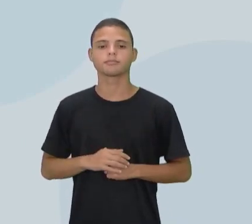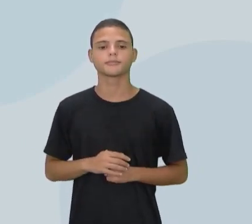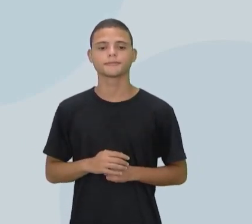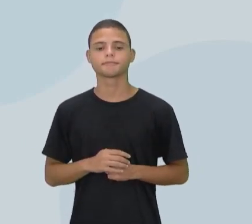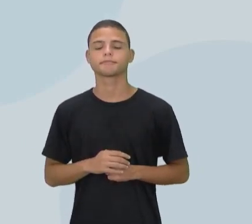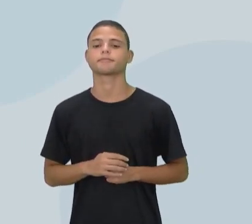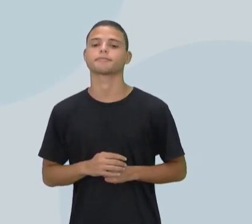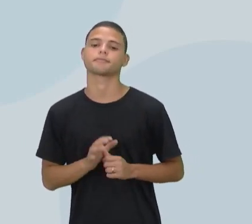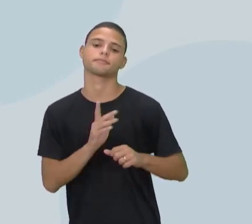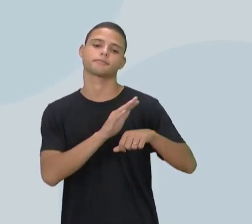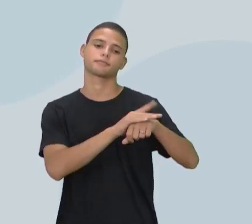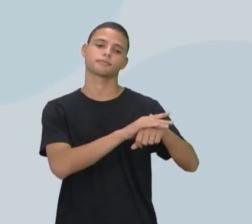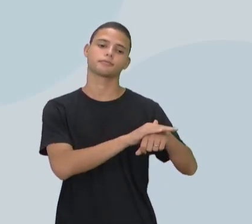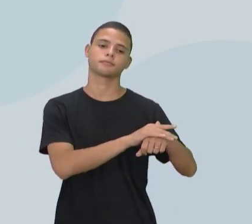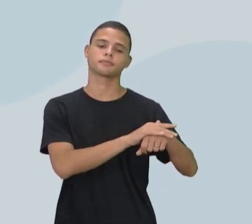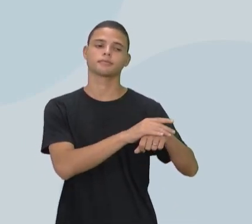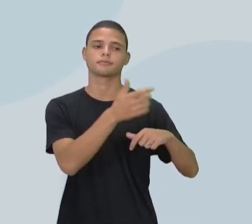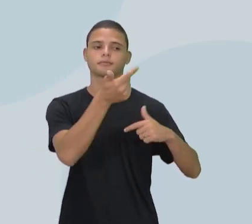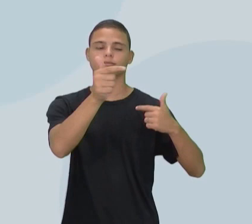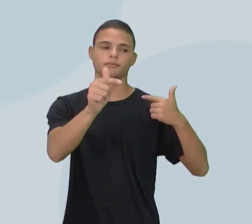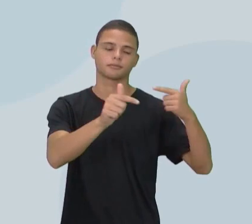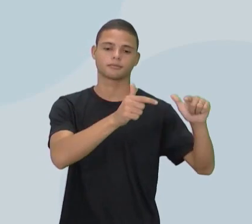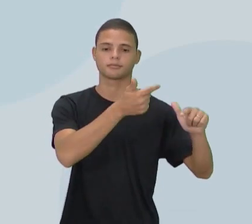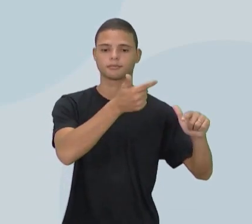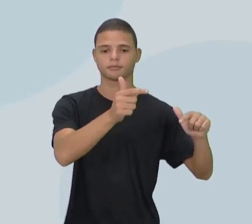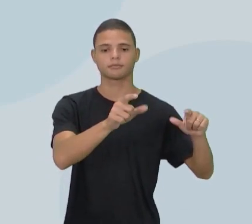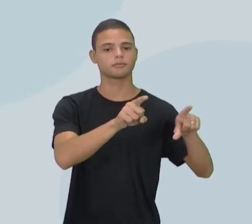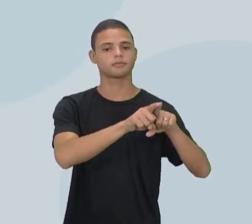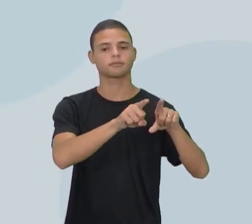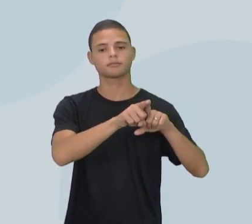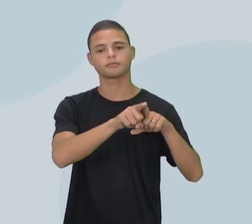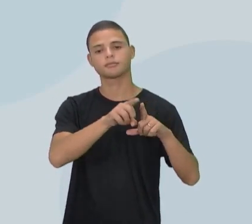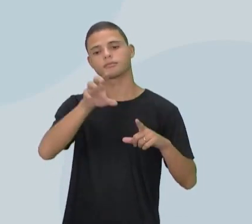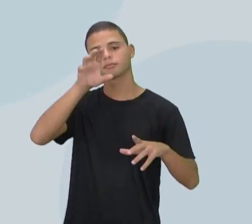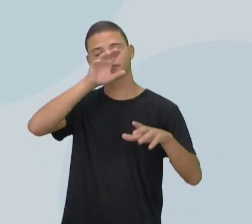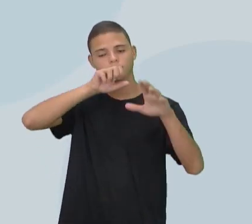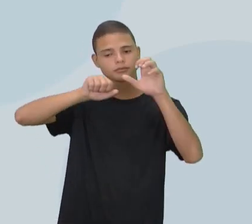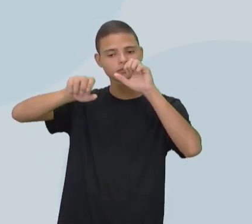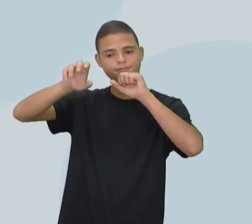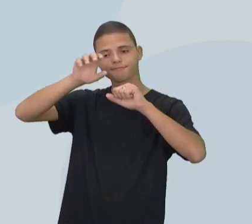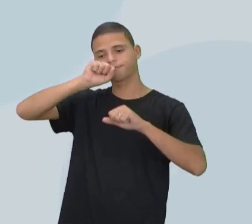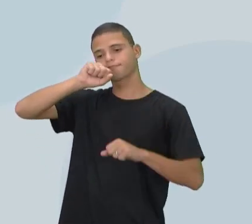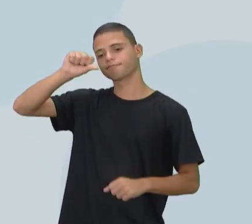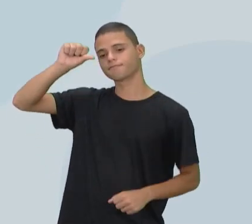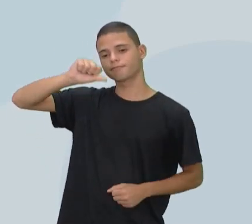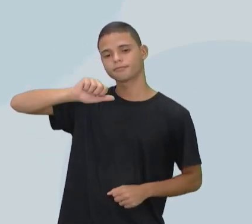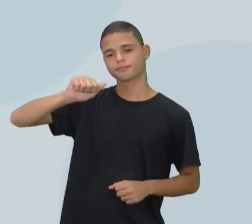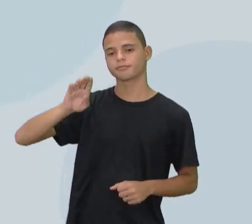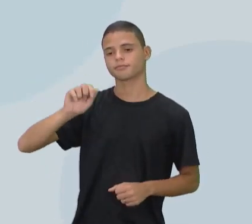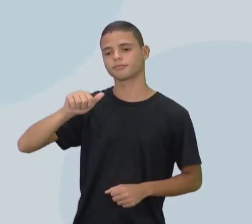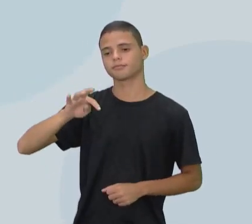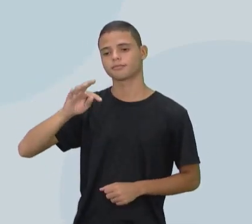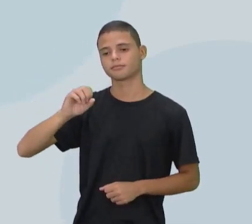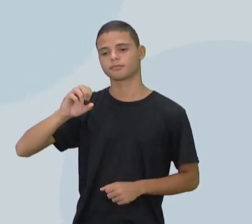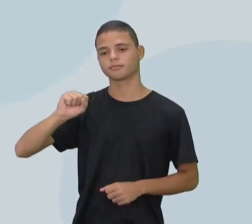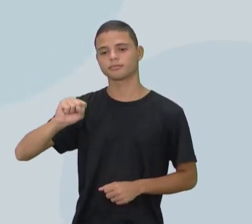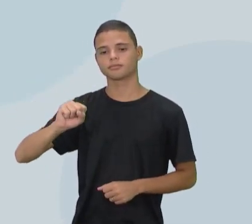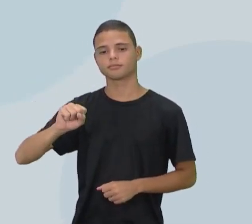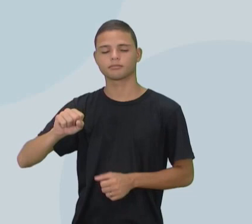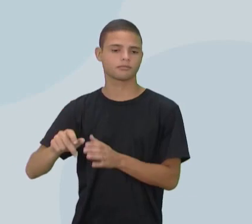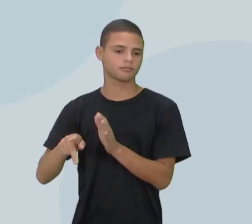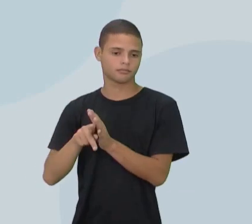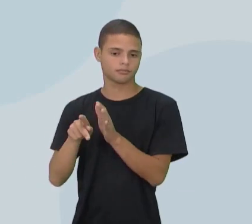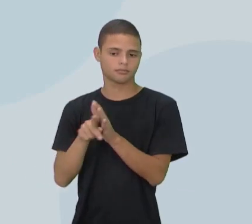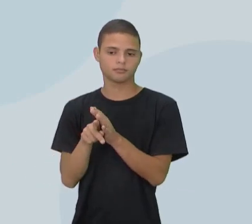associado a outros tipos de doenças, inclusive a asbestose. Então, o câncer de pulmão não necessariamente ele é